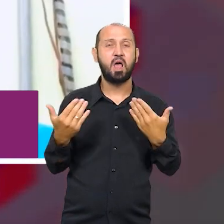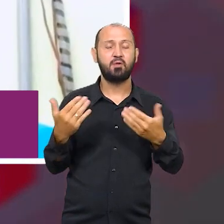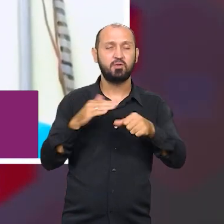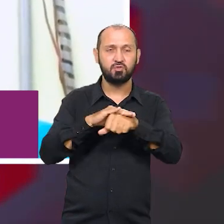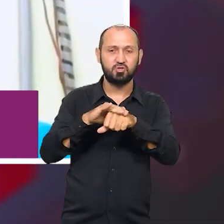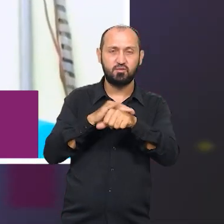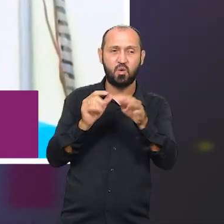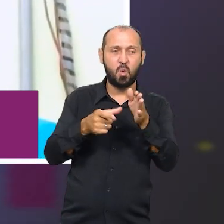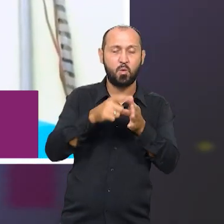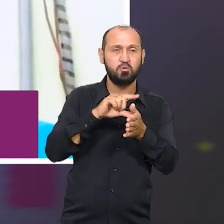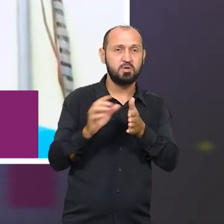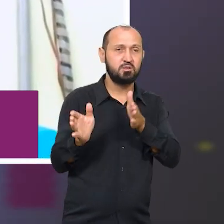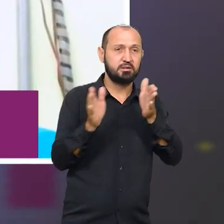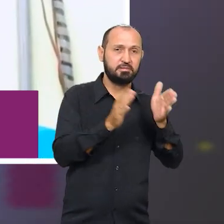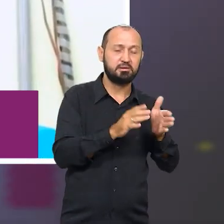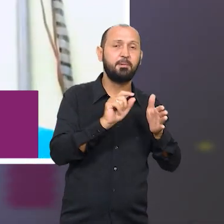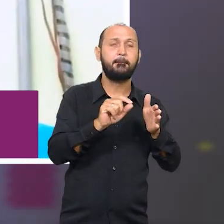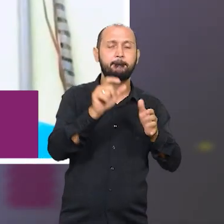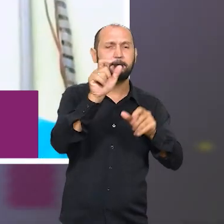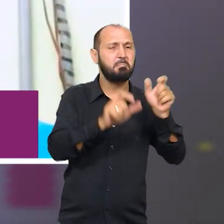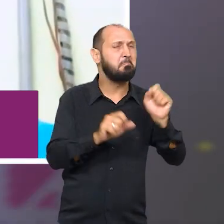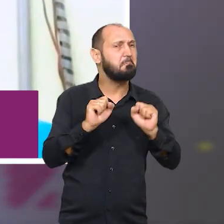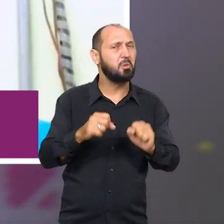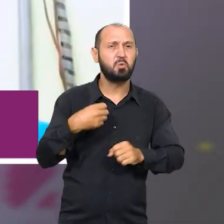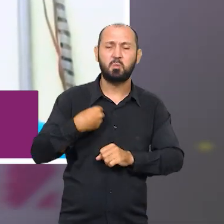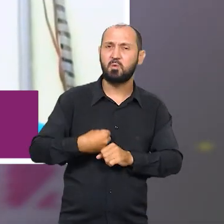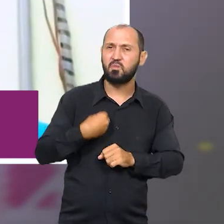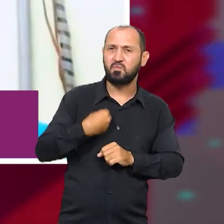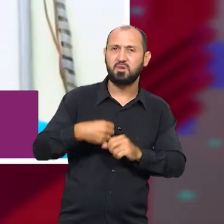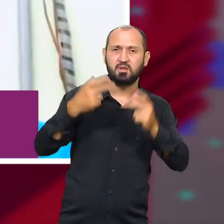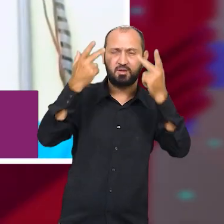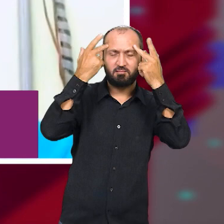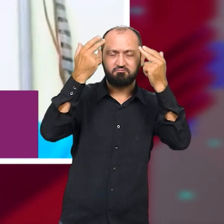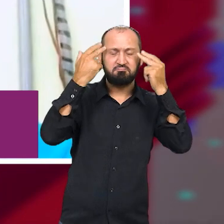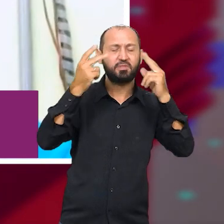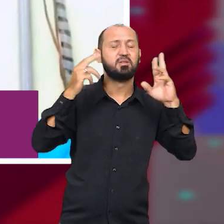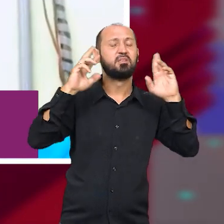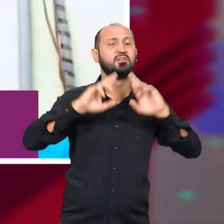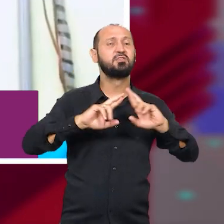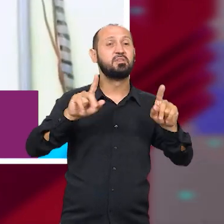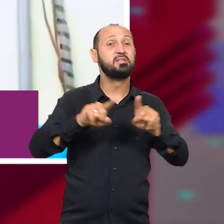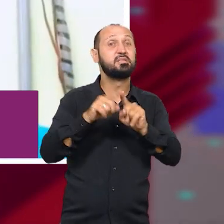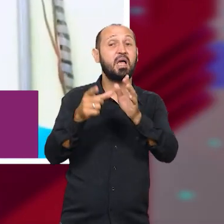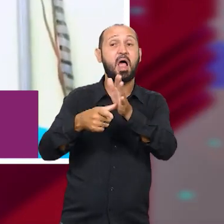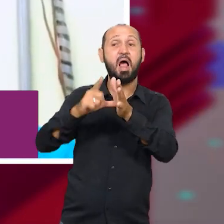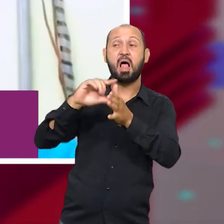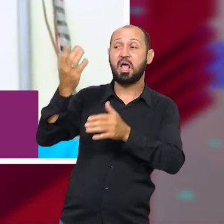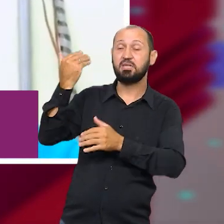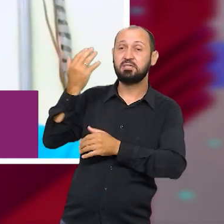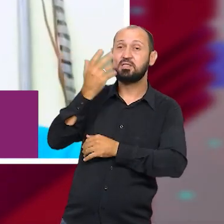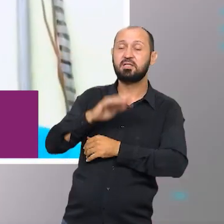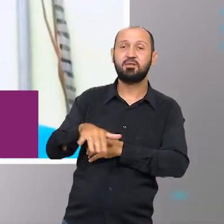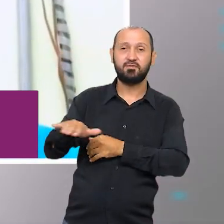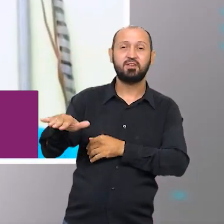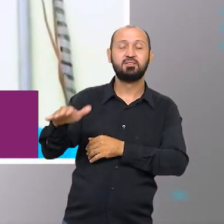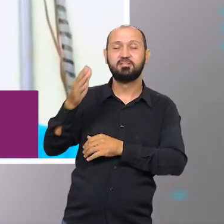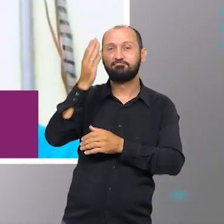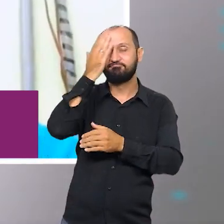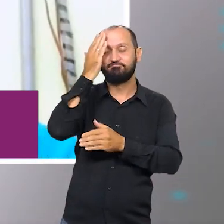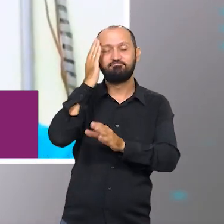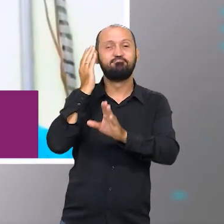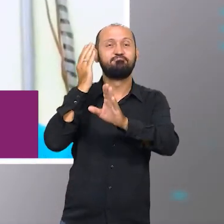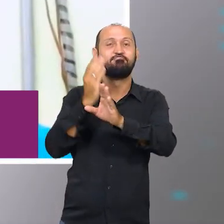que nós estávamos conversando nos bastidores. Pessoas que poderiam ter uma vida completamente diferente hoje se na infância